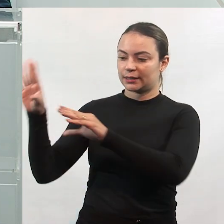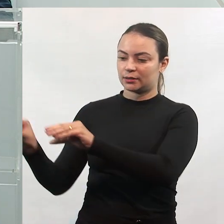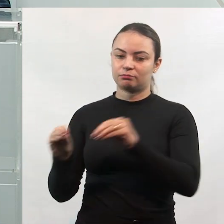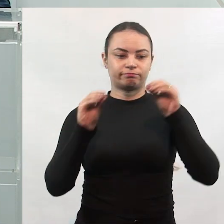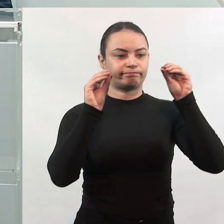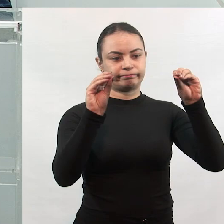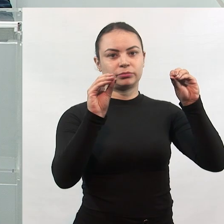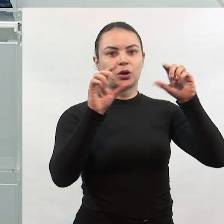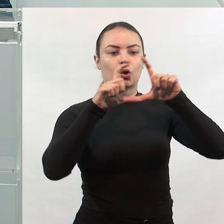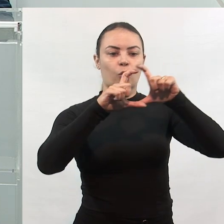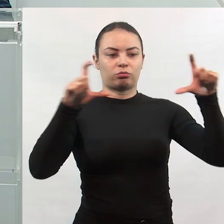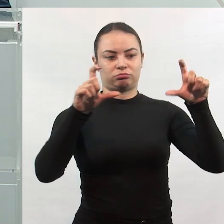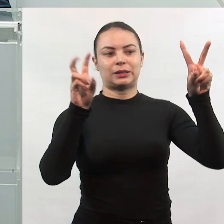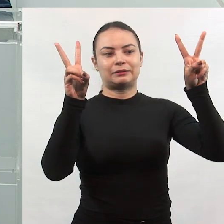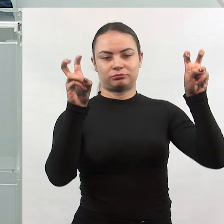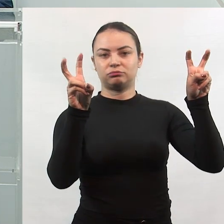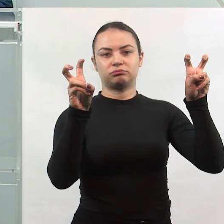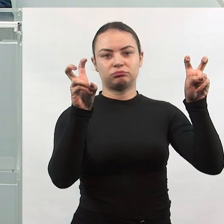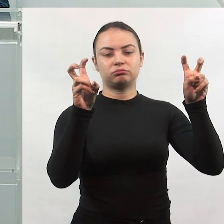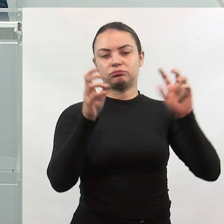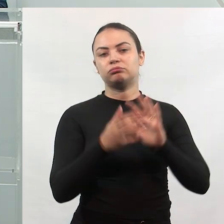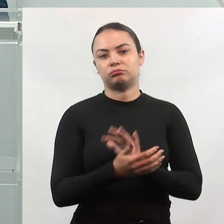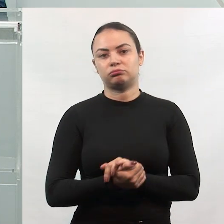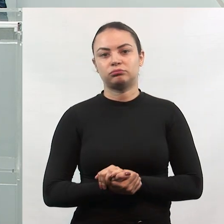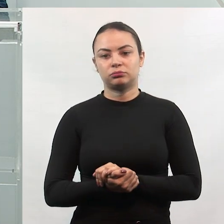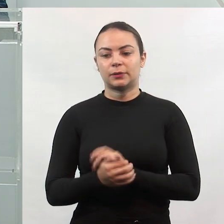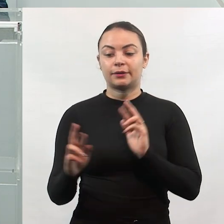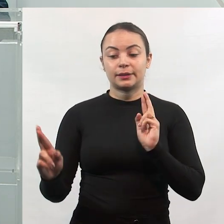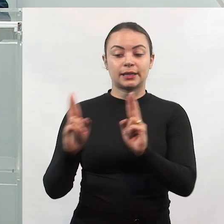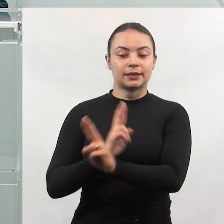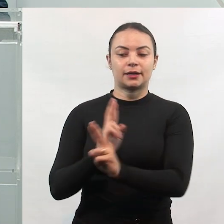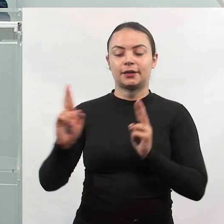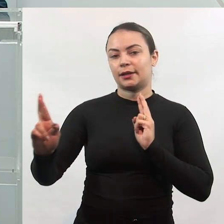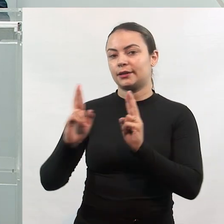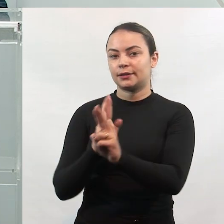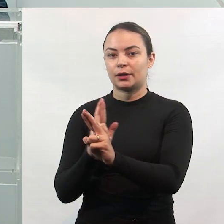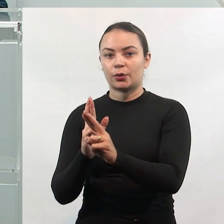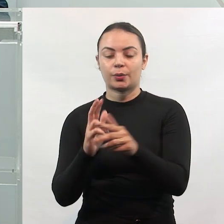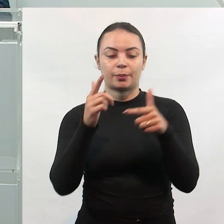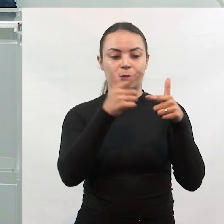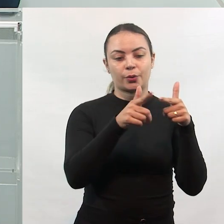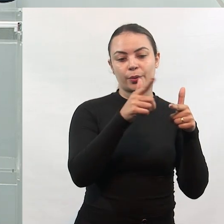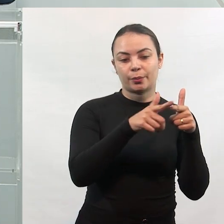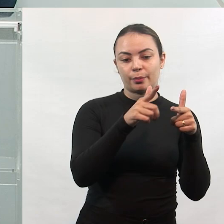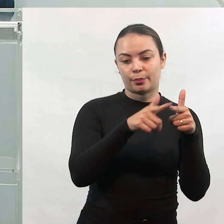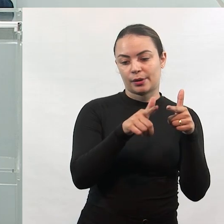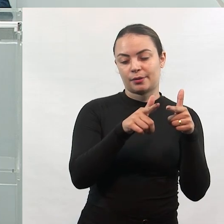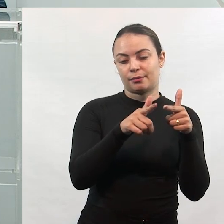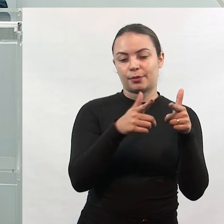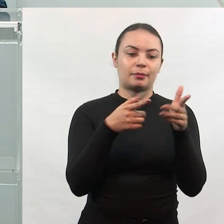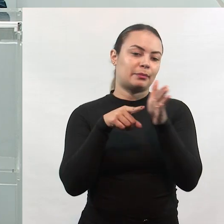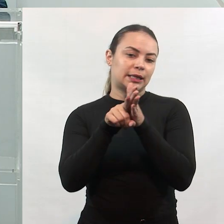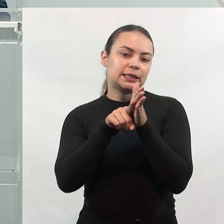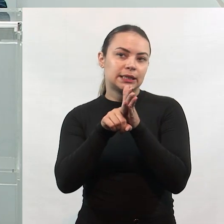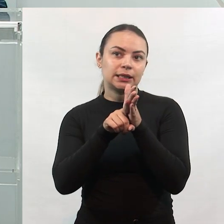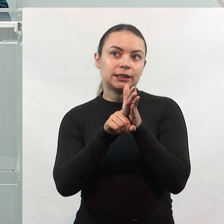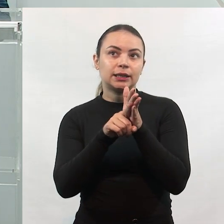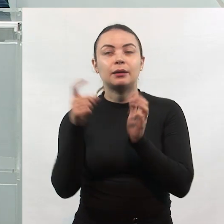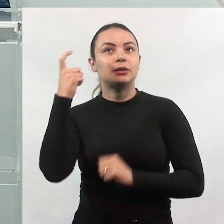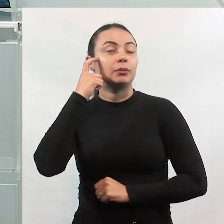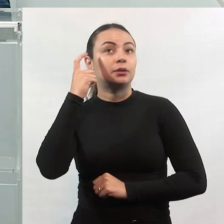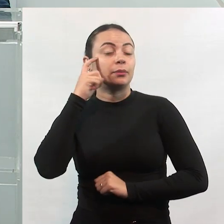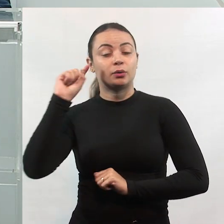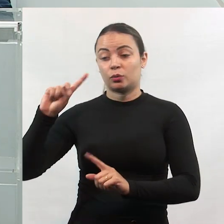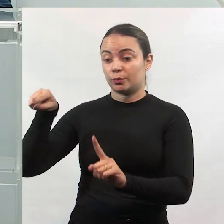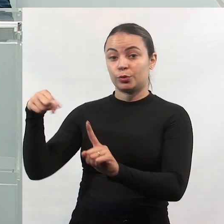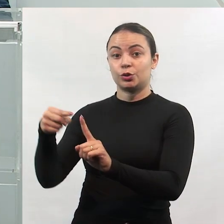você trazer ele para cá, certo? Ele precisa conversar com o problema de pesquisa. Ele precisa ter começo, meio e fim. Né? E aí, quando eu